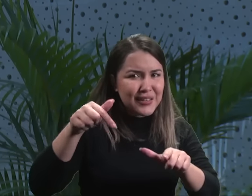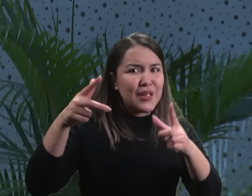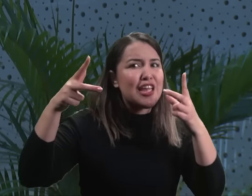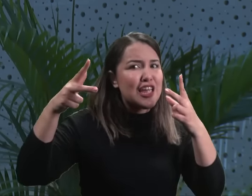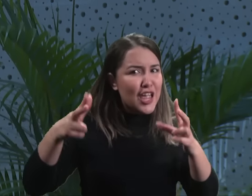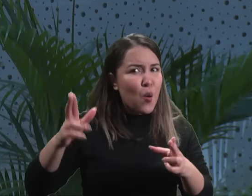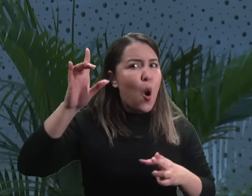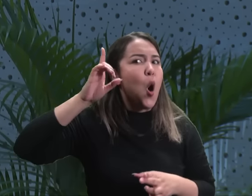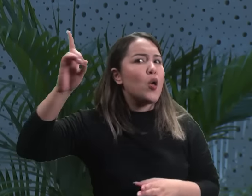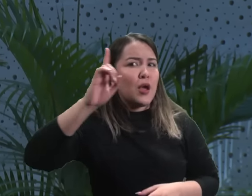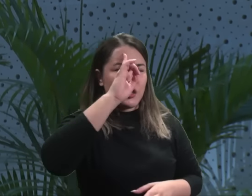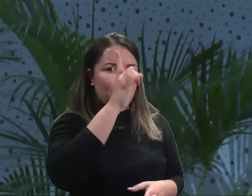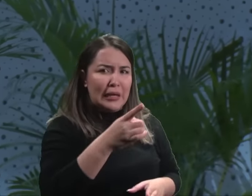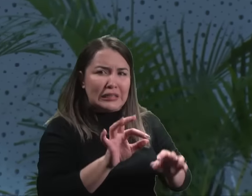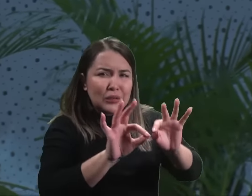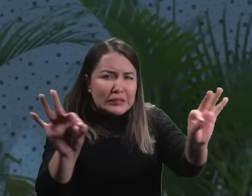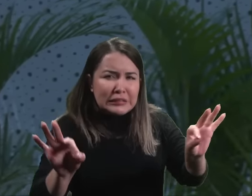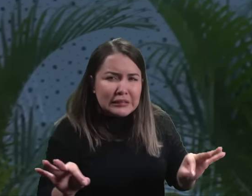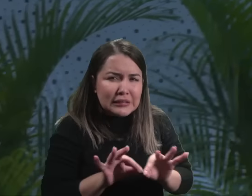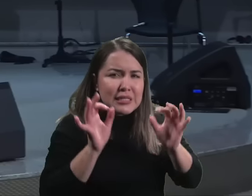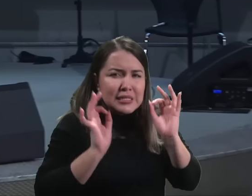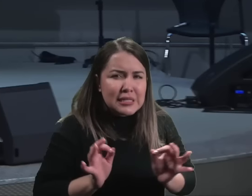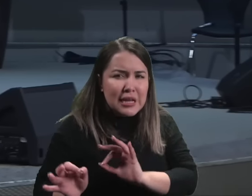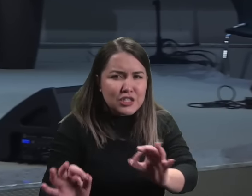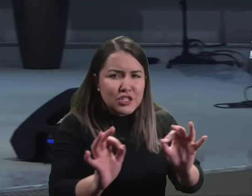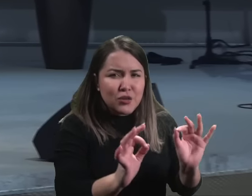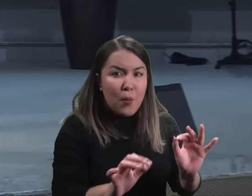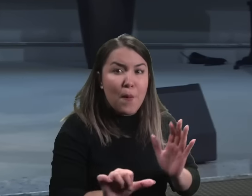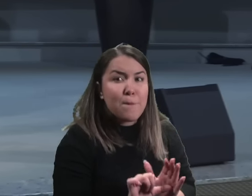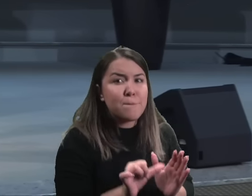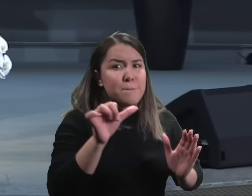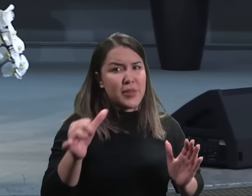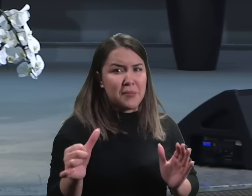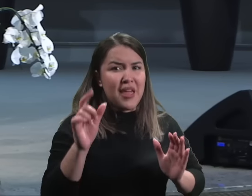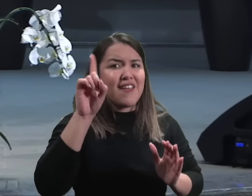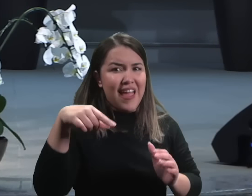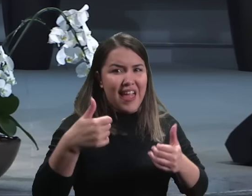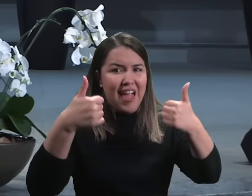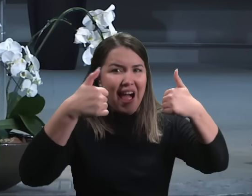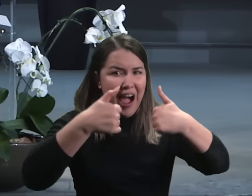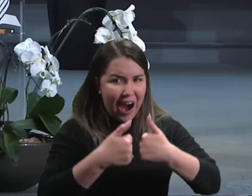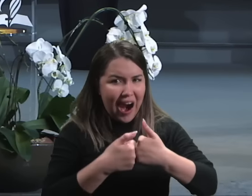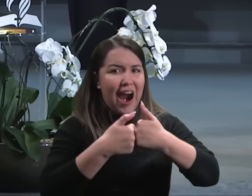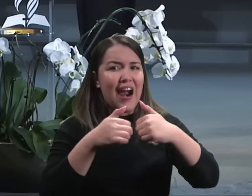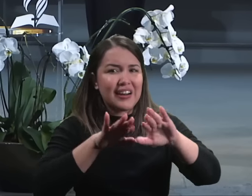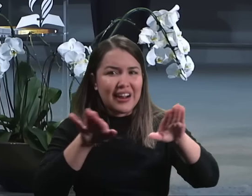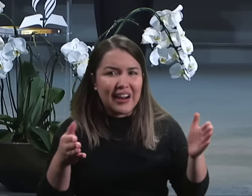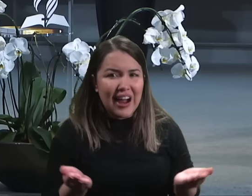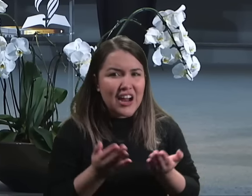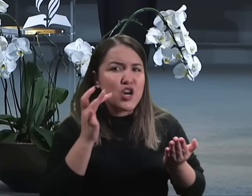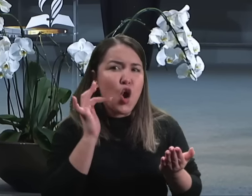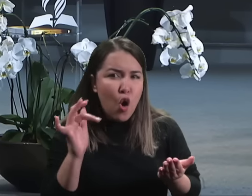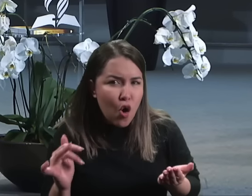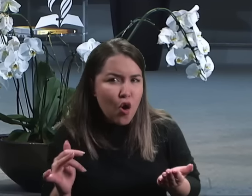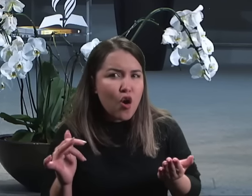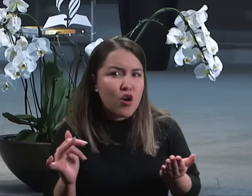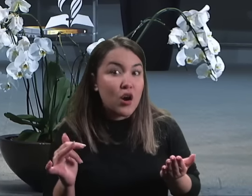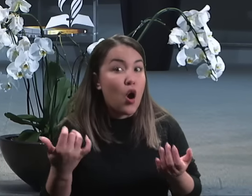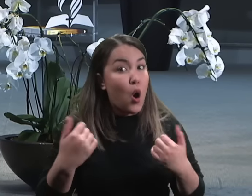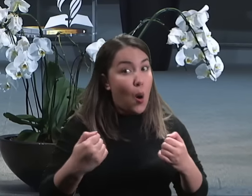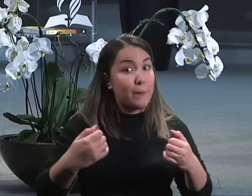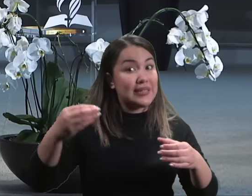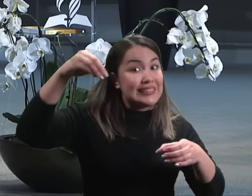mostrado a ele e o primeiro utensílio que ele revela é a arca com o propiciatório e ele diz assim olha dentro da